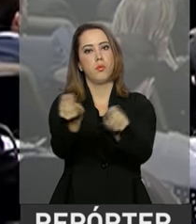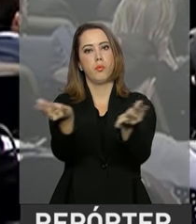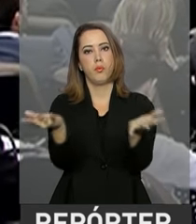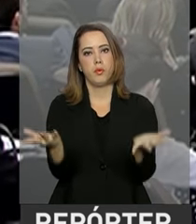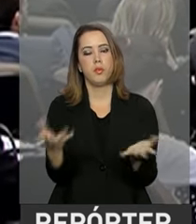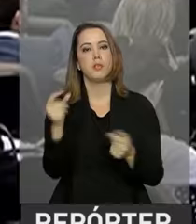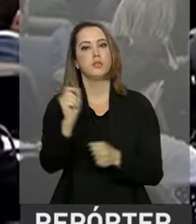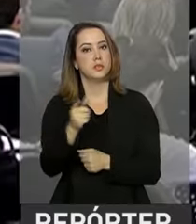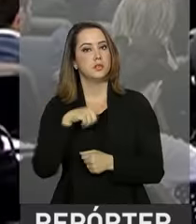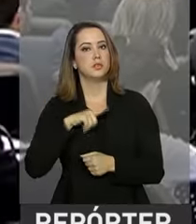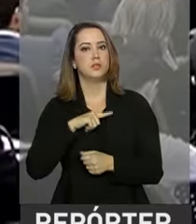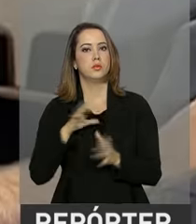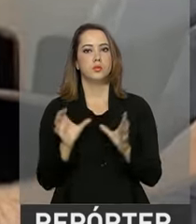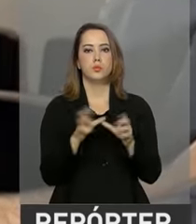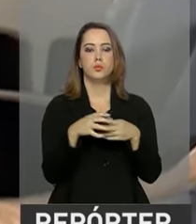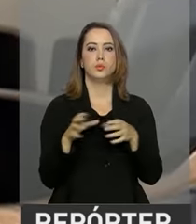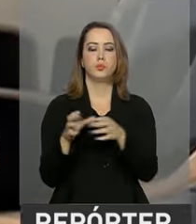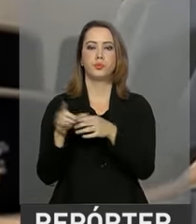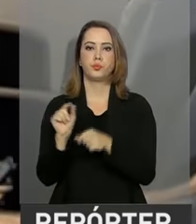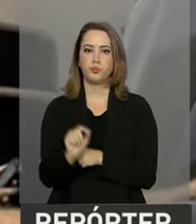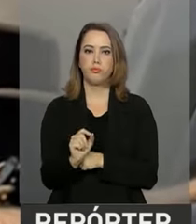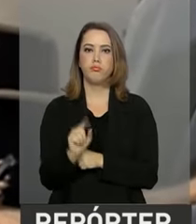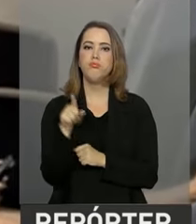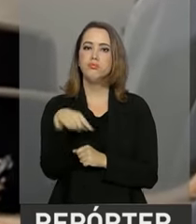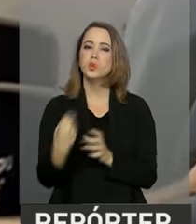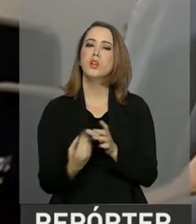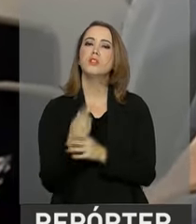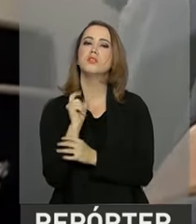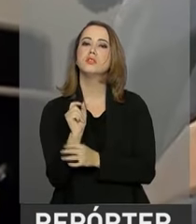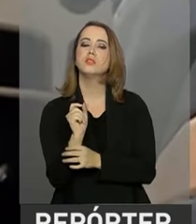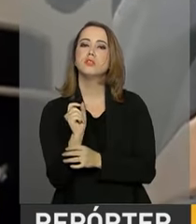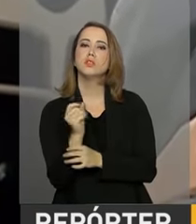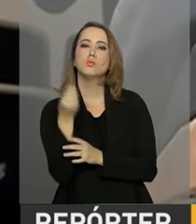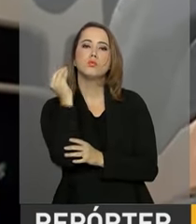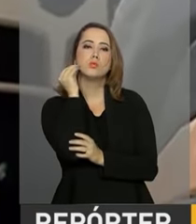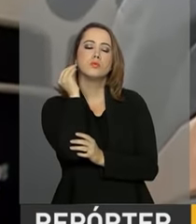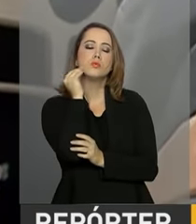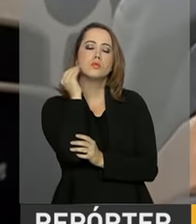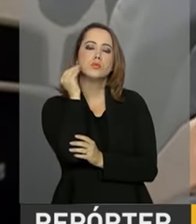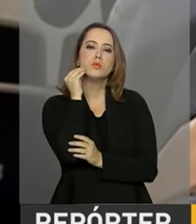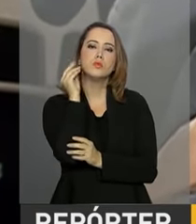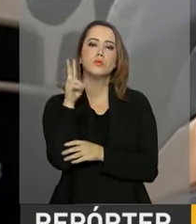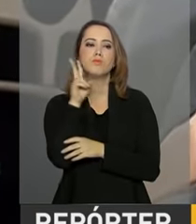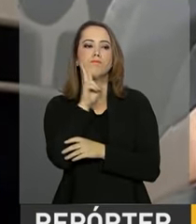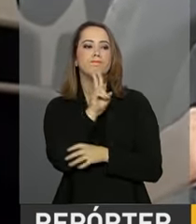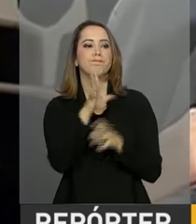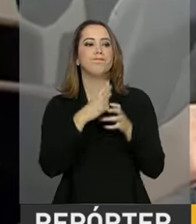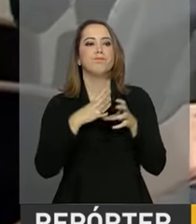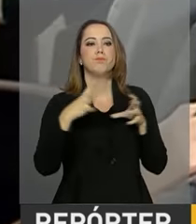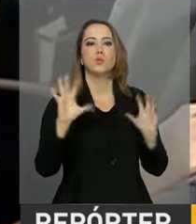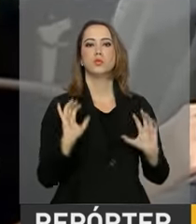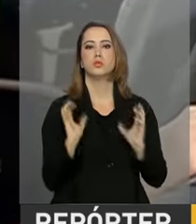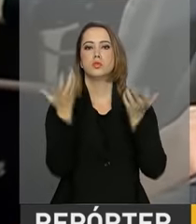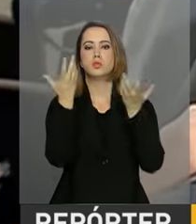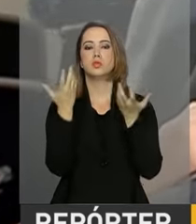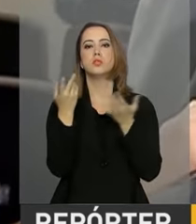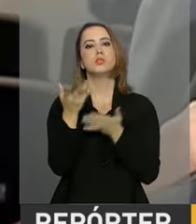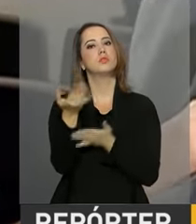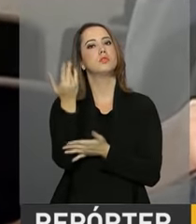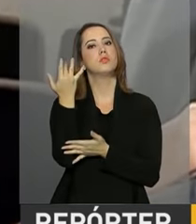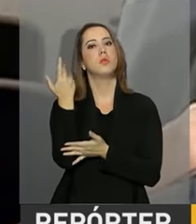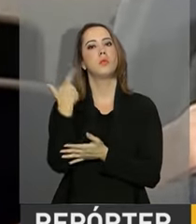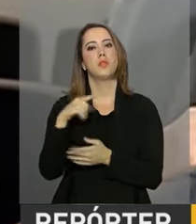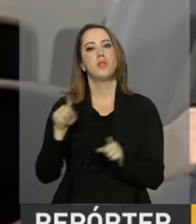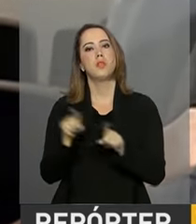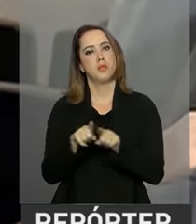privados que atuam no setor. Ele é fruto de das experiências nas na nos grandes eventos anteriores, não é? É,